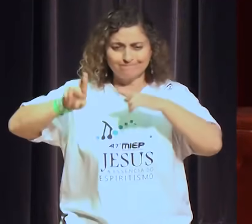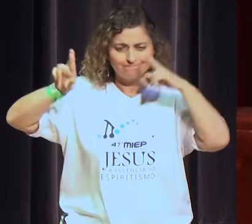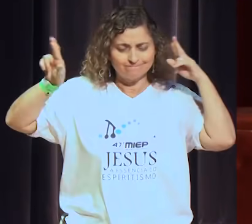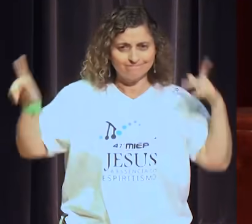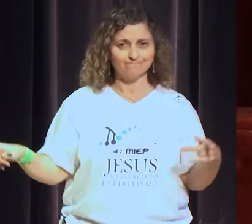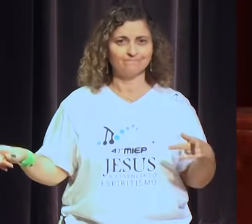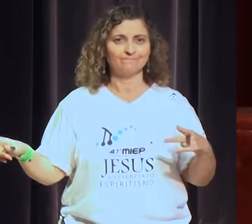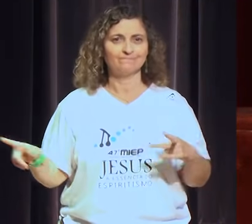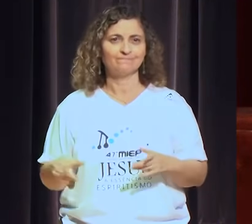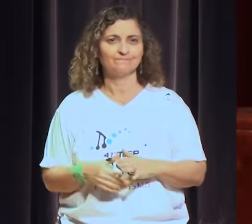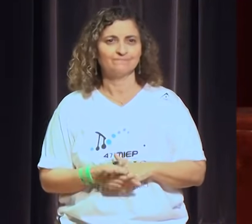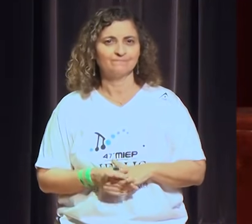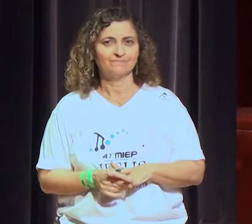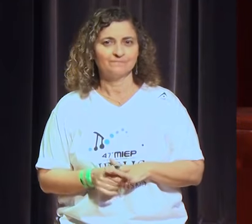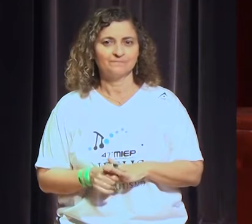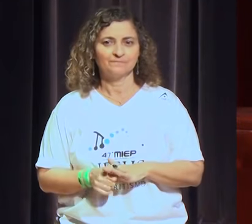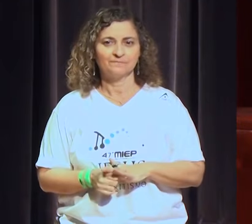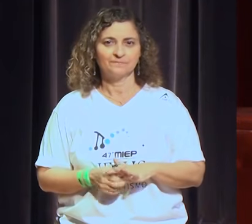Absolutamente diferente